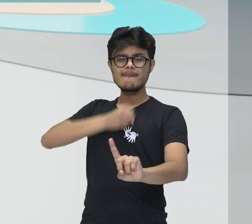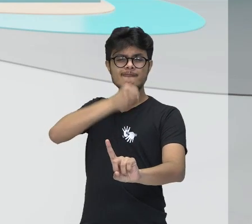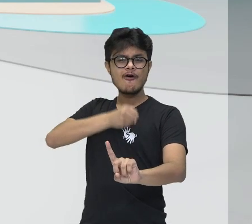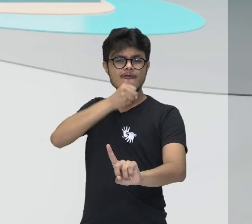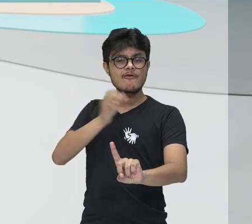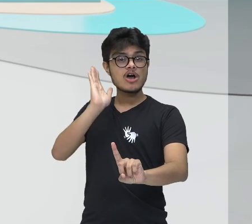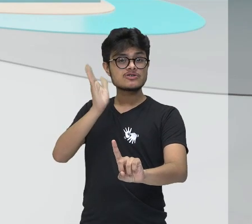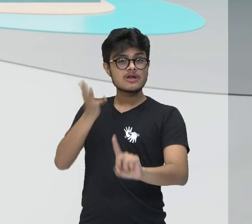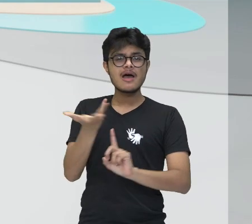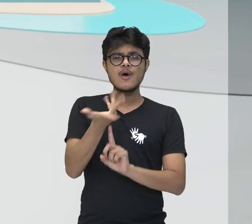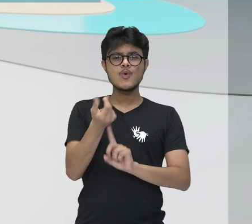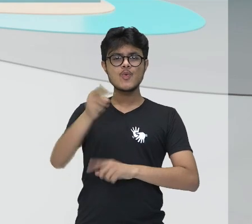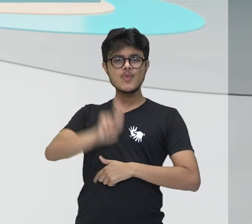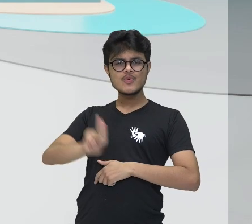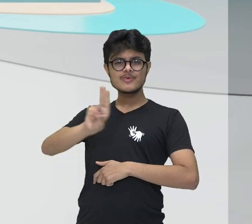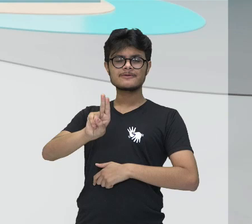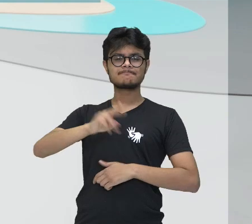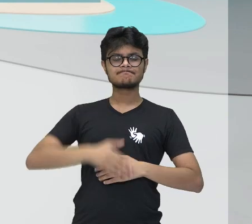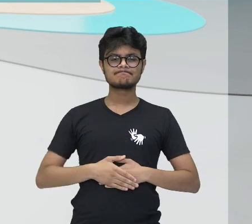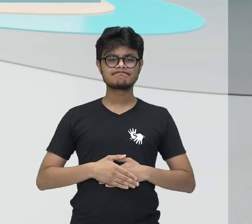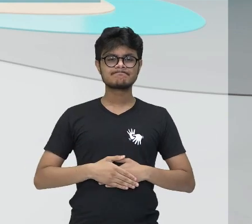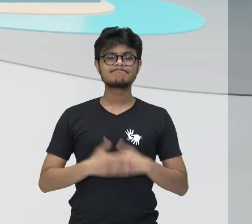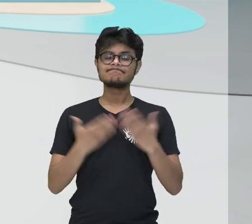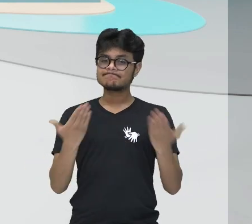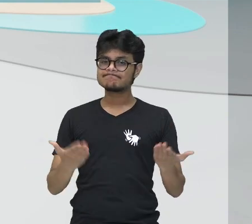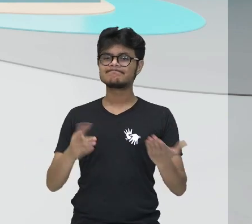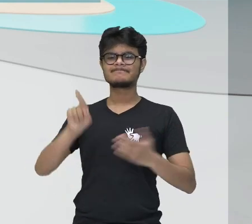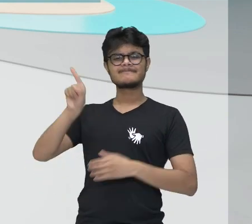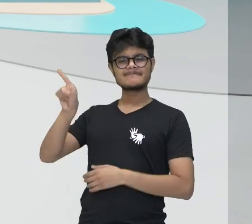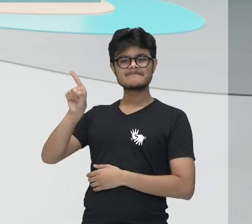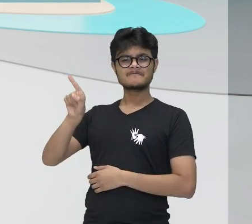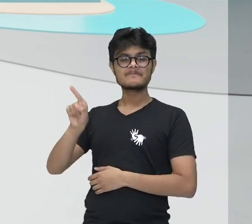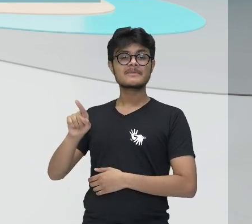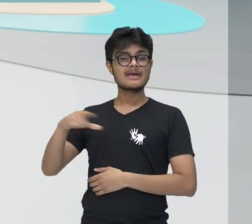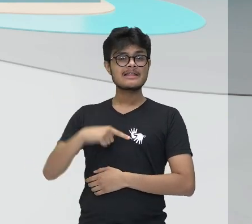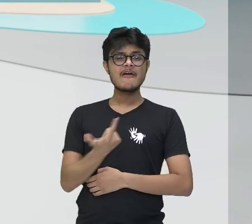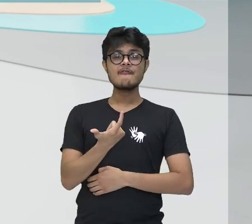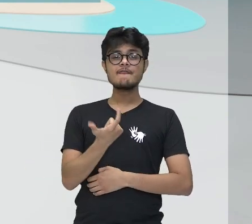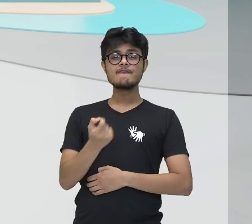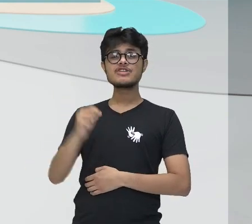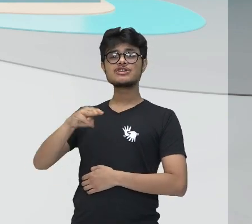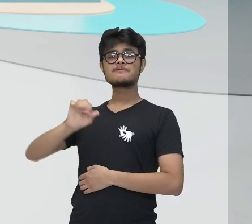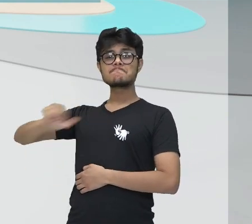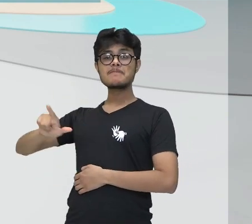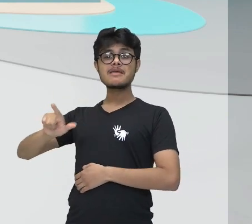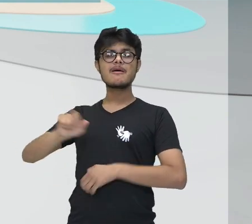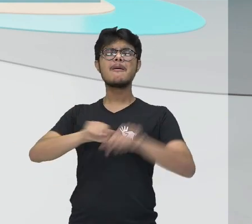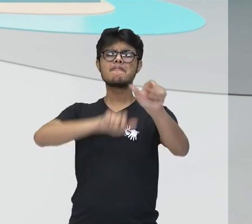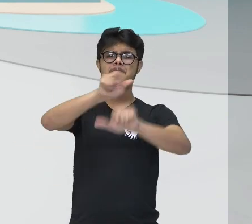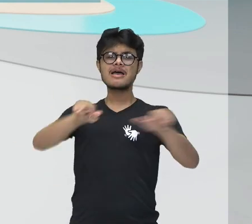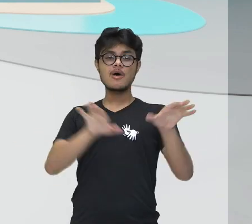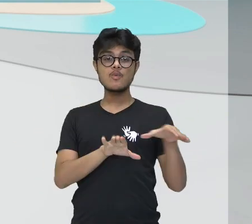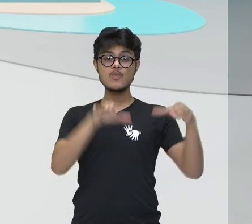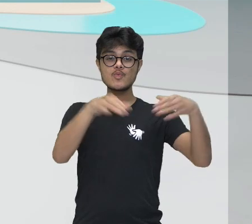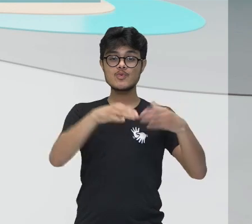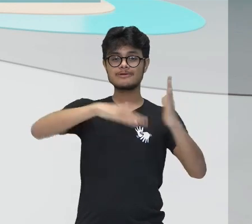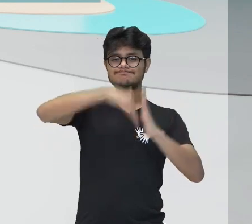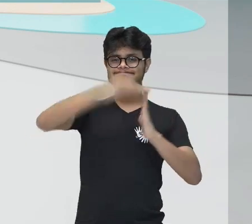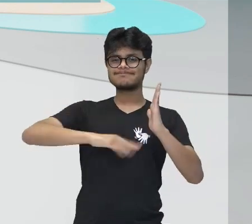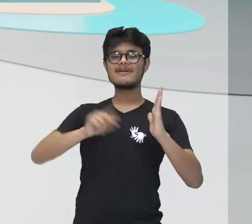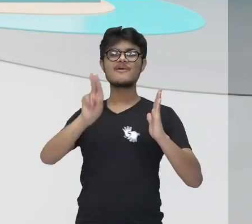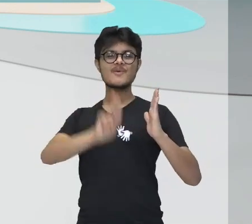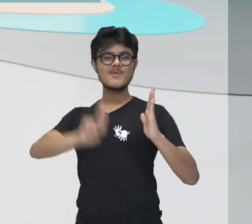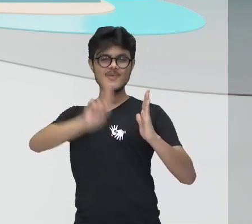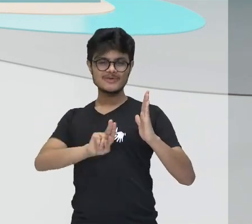arte. Ou seja, há mais de 20 mil anos, grupos humanos já faziam pinturas